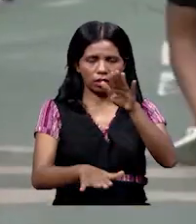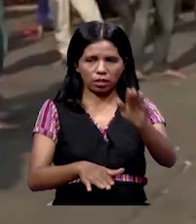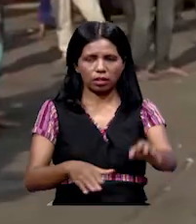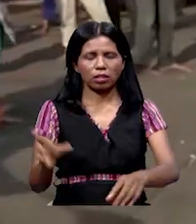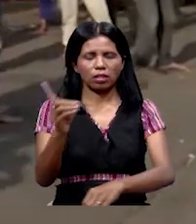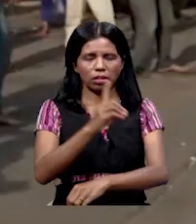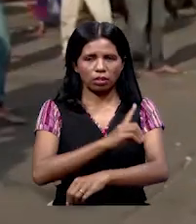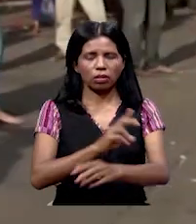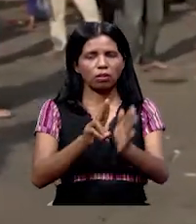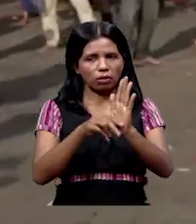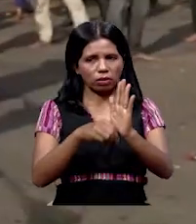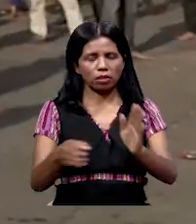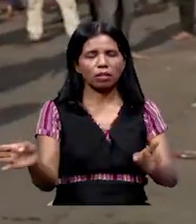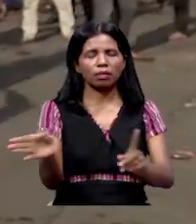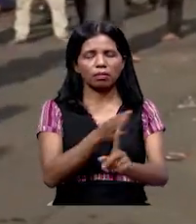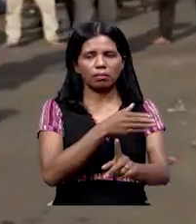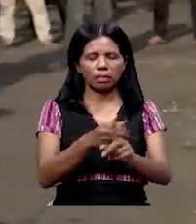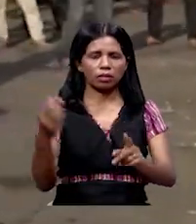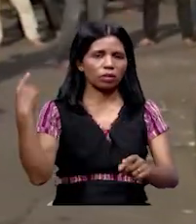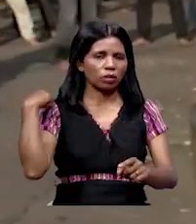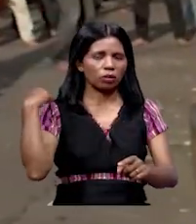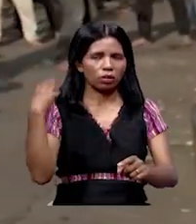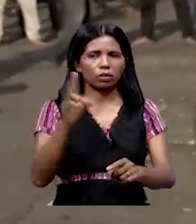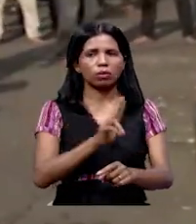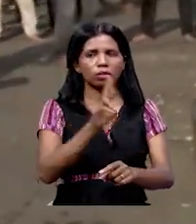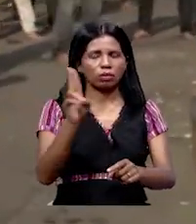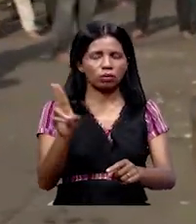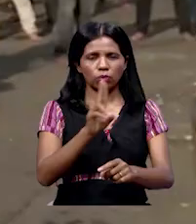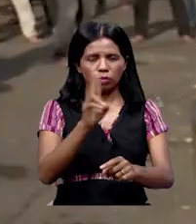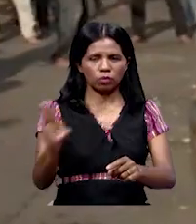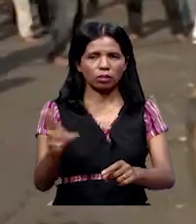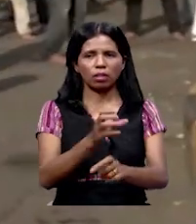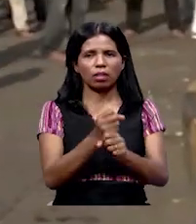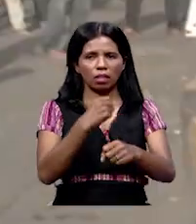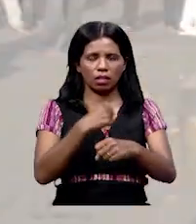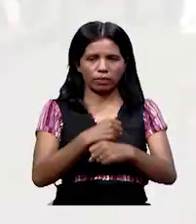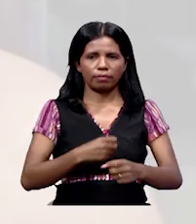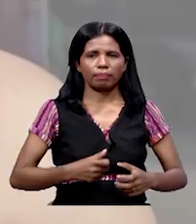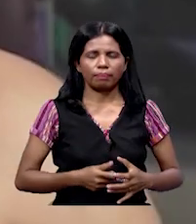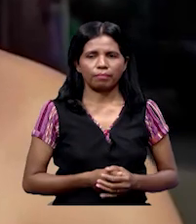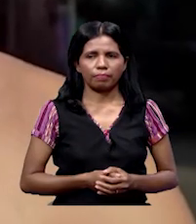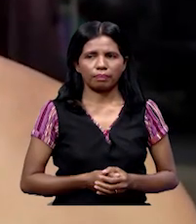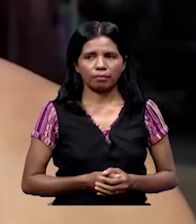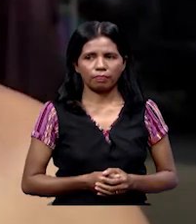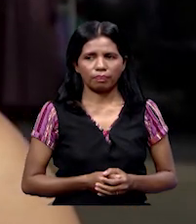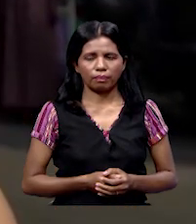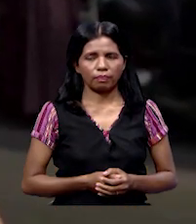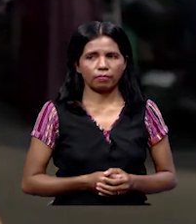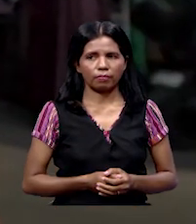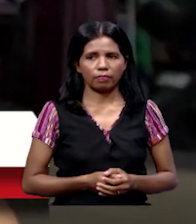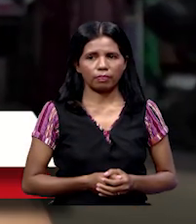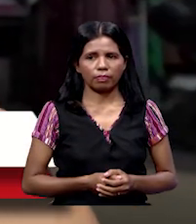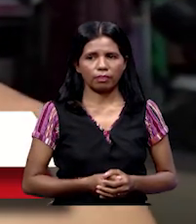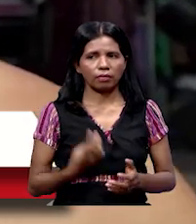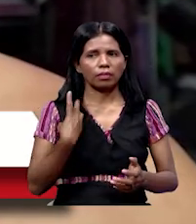horas baru nilaran hori baku Sirene Koto Clara Rasik usa si kote ne behalo husi au. Panata po to na. Irene,